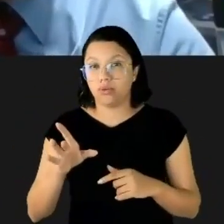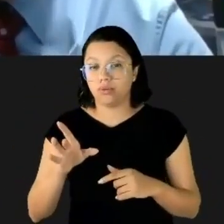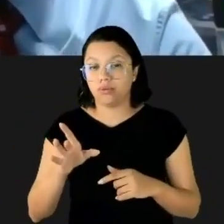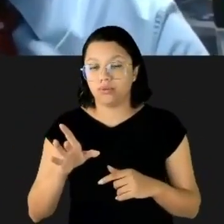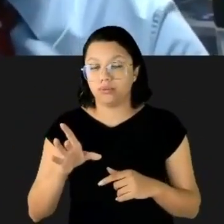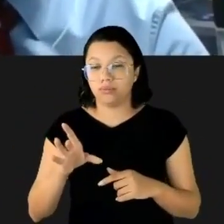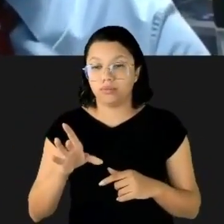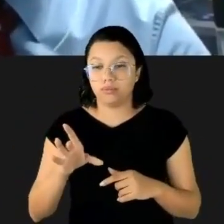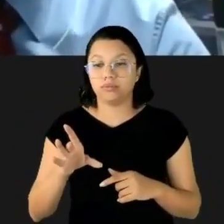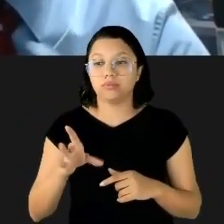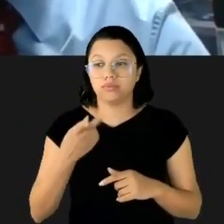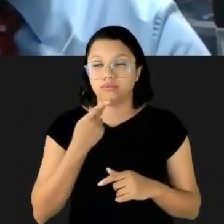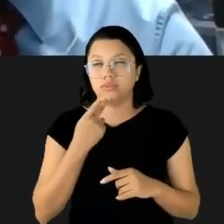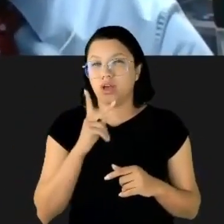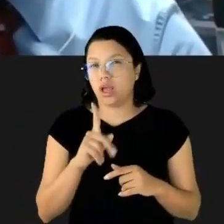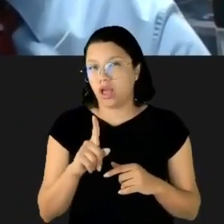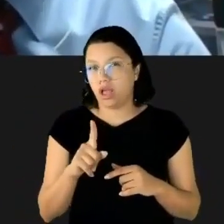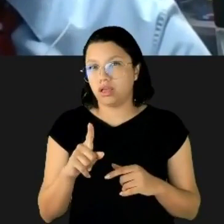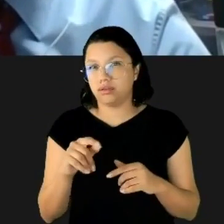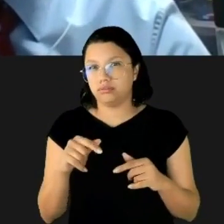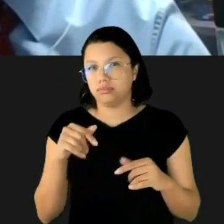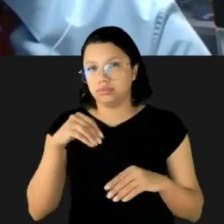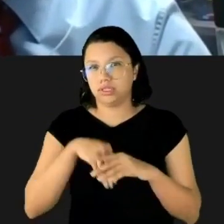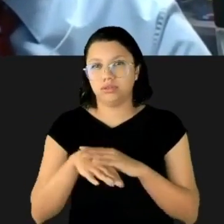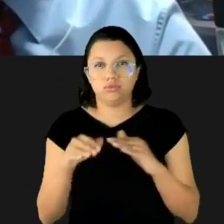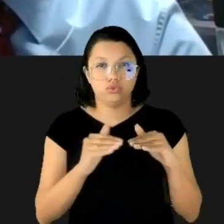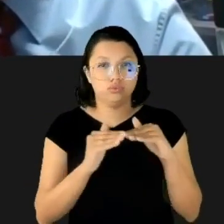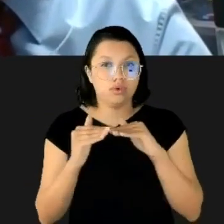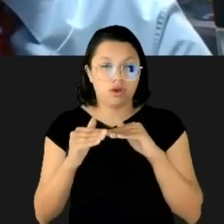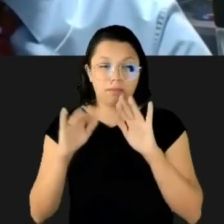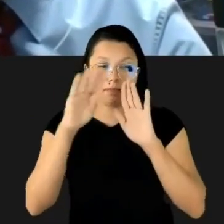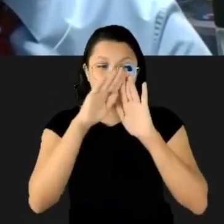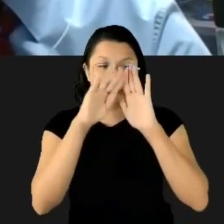de uma ordem alfabética